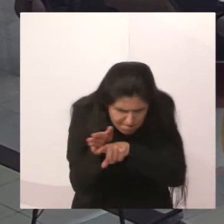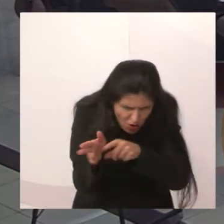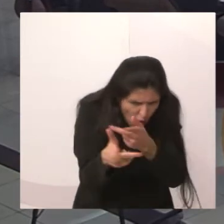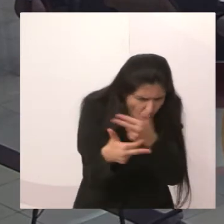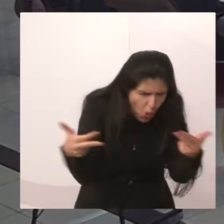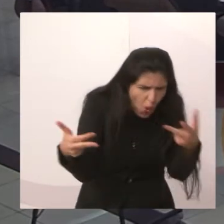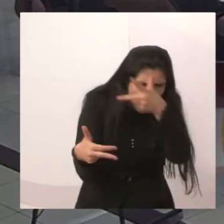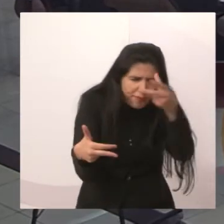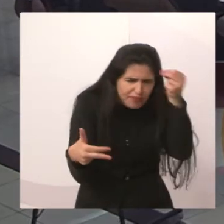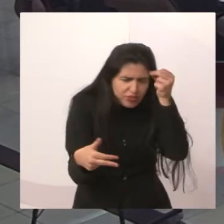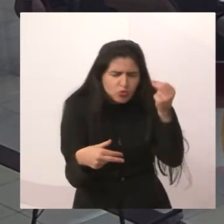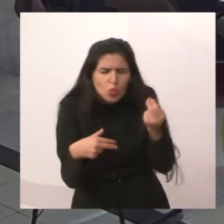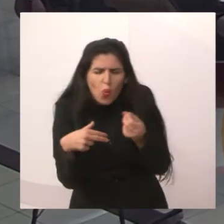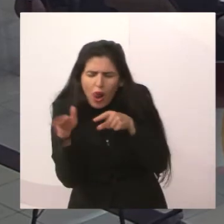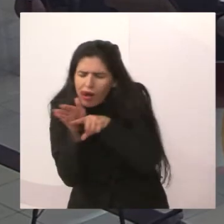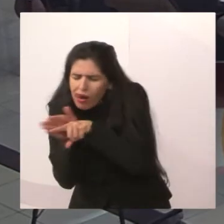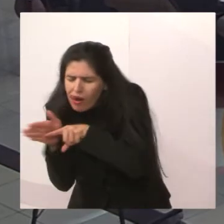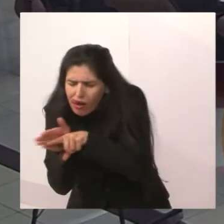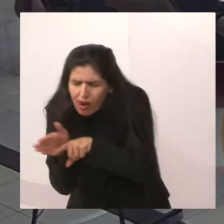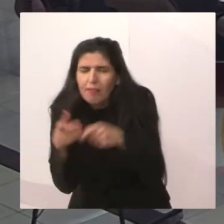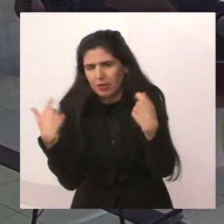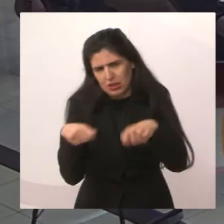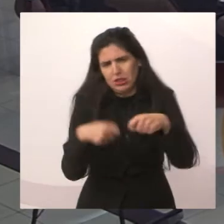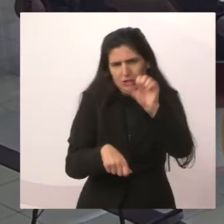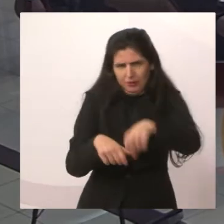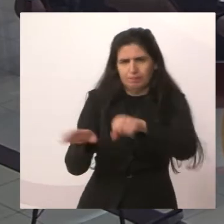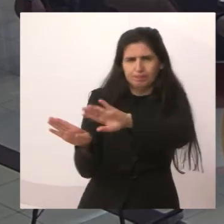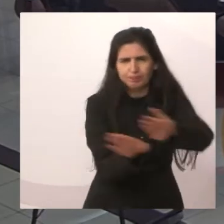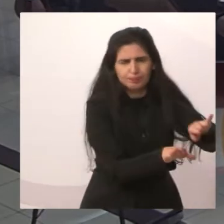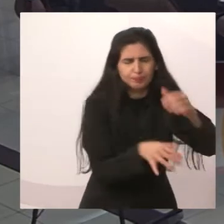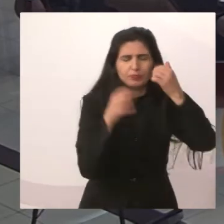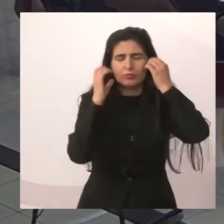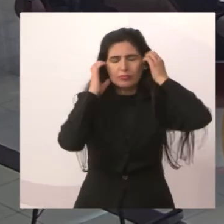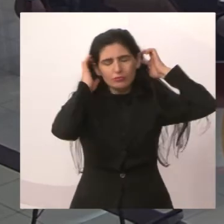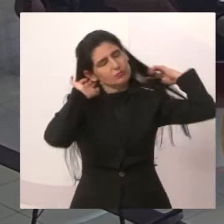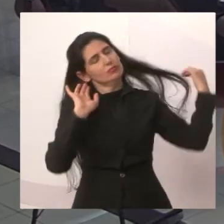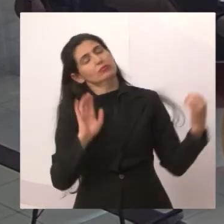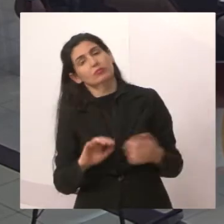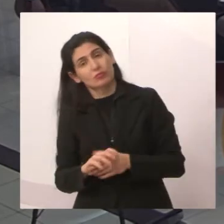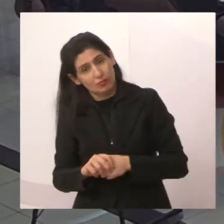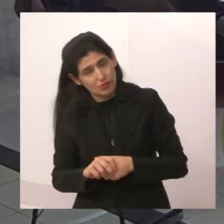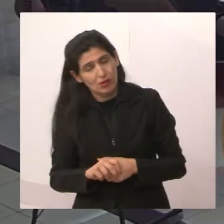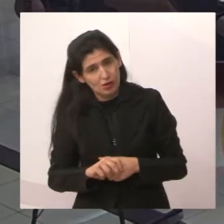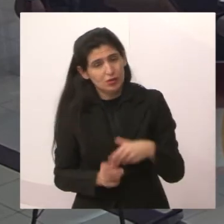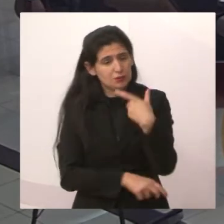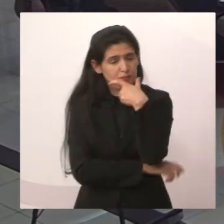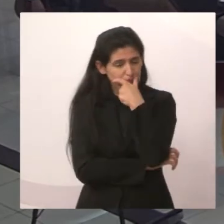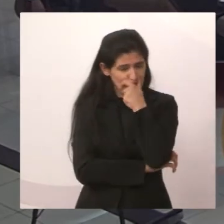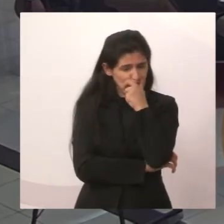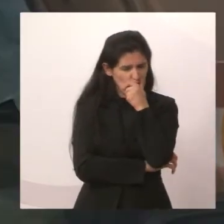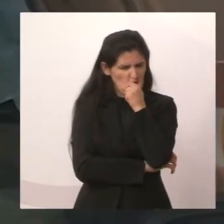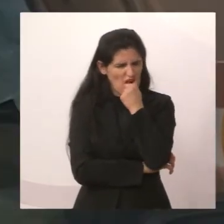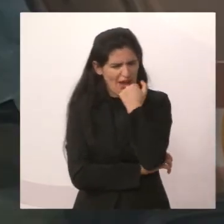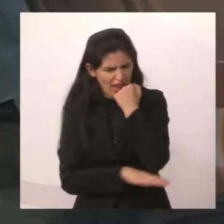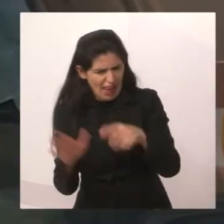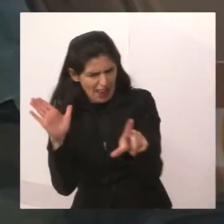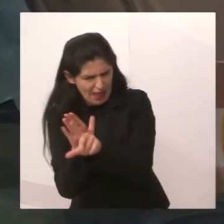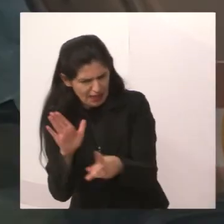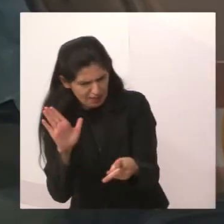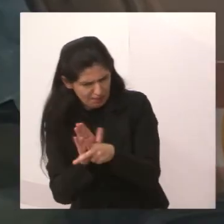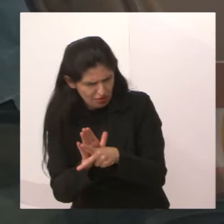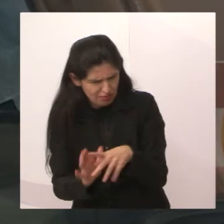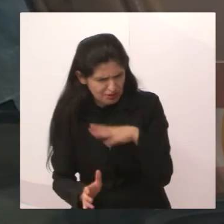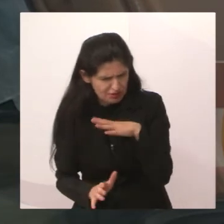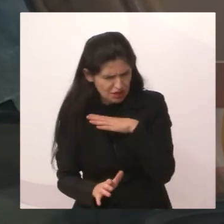a vereadora Lucimar disse que de fato fez uma correção, que havia de fato uma discrepância entre a lei orgânica do município e o